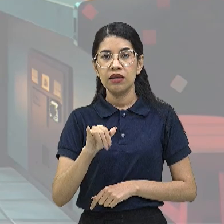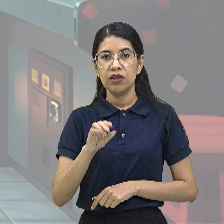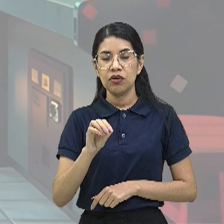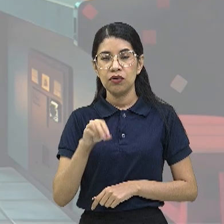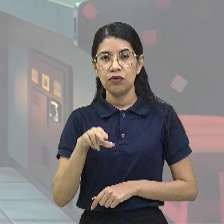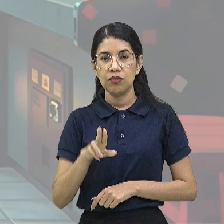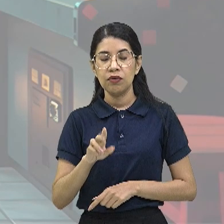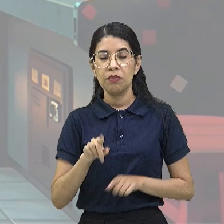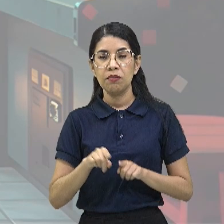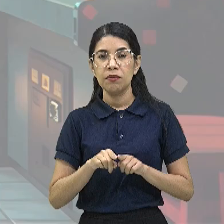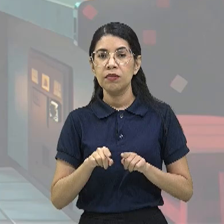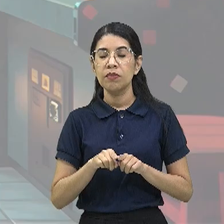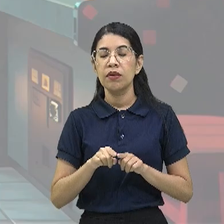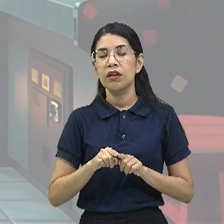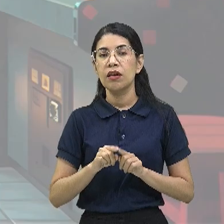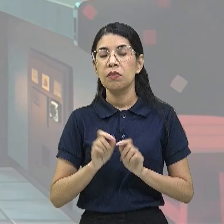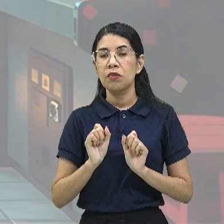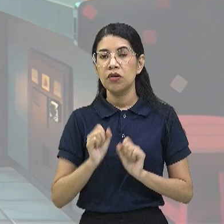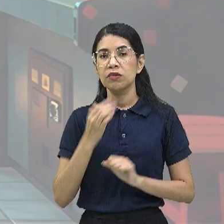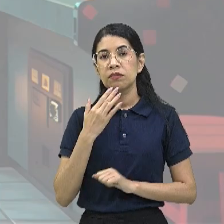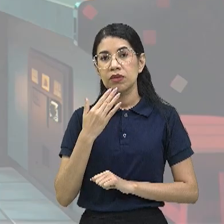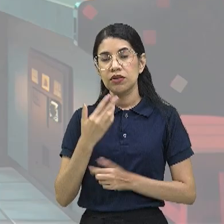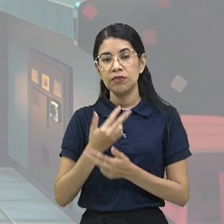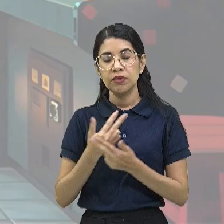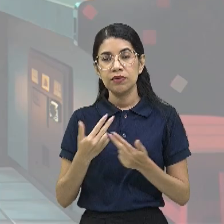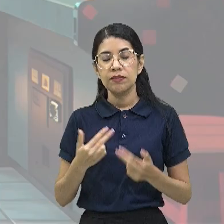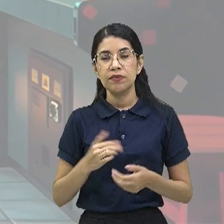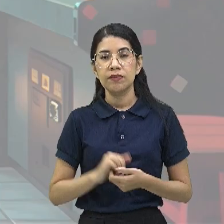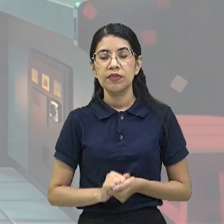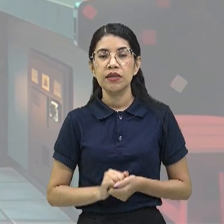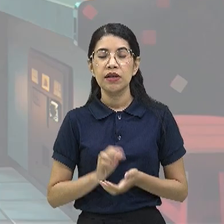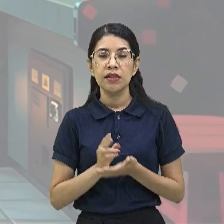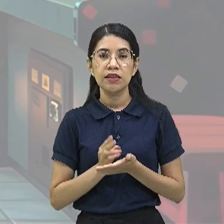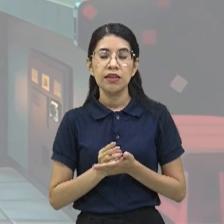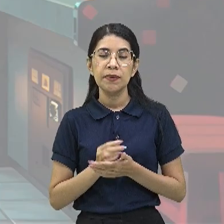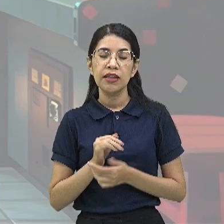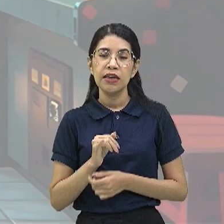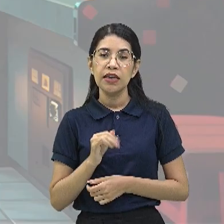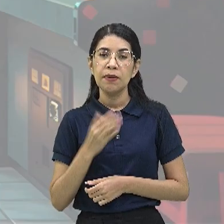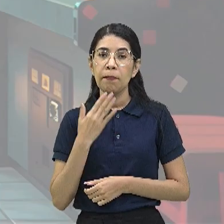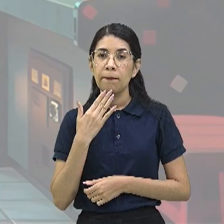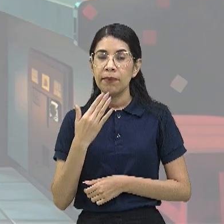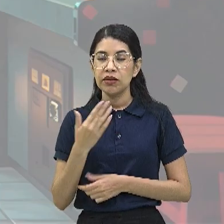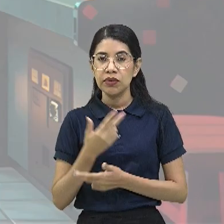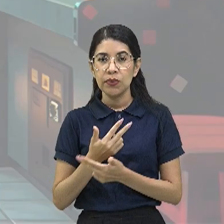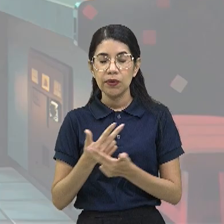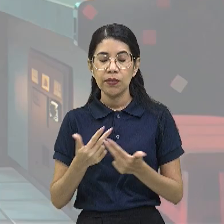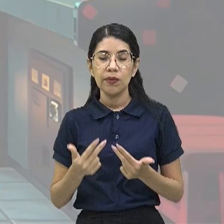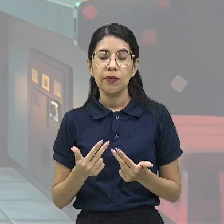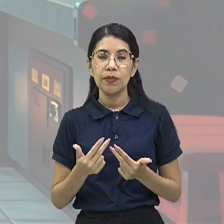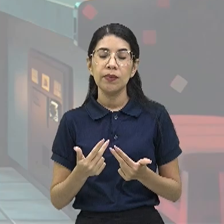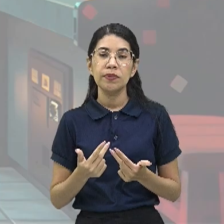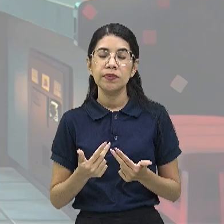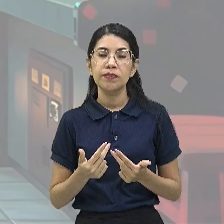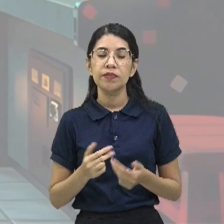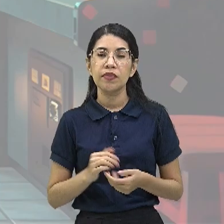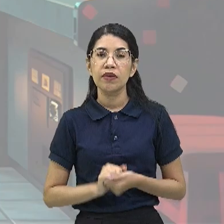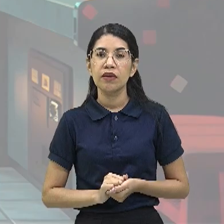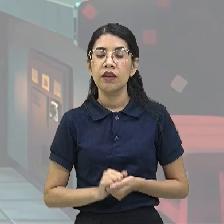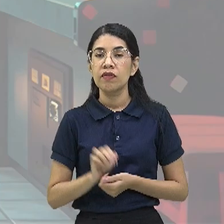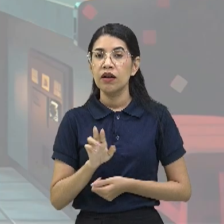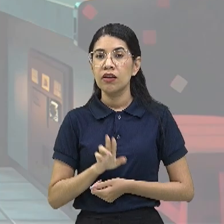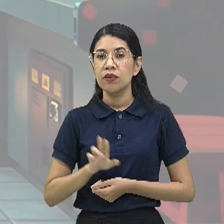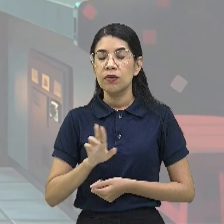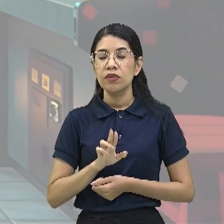também é uma forma de fazer pedidos. E sempre que eu fizer pedidos, pessoal, eu vou usar